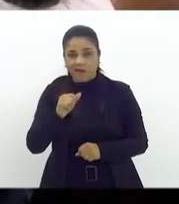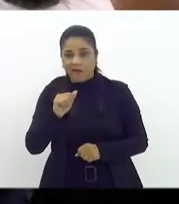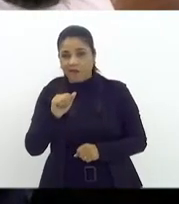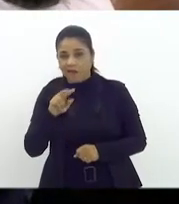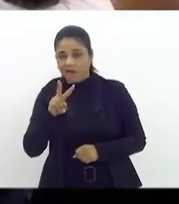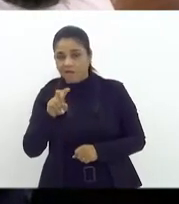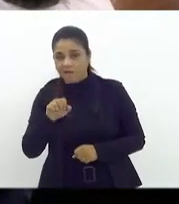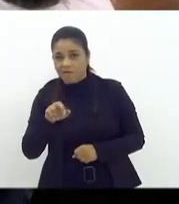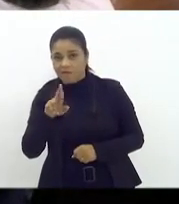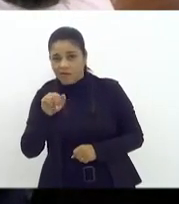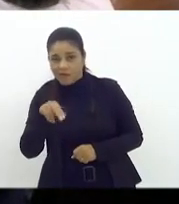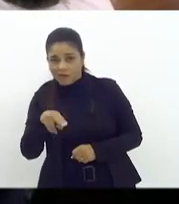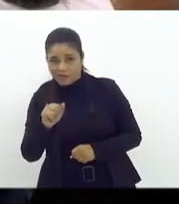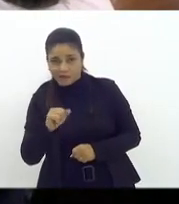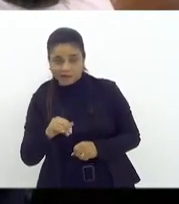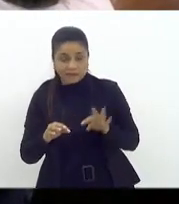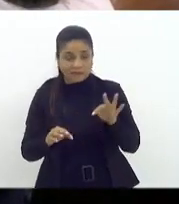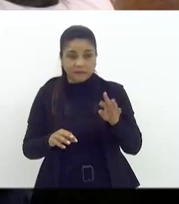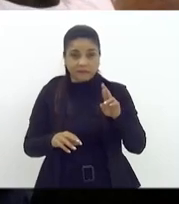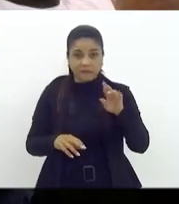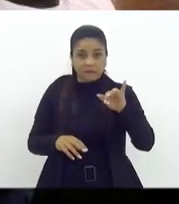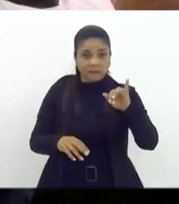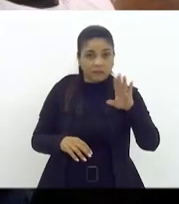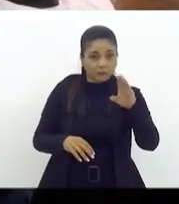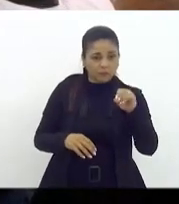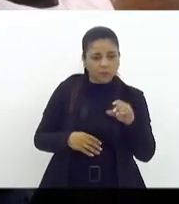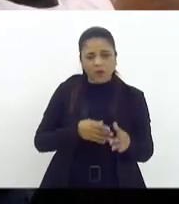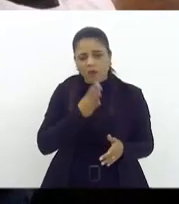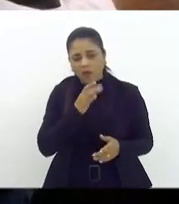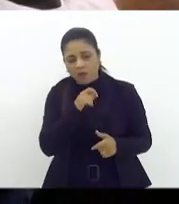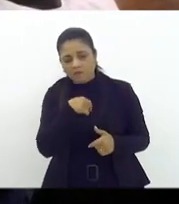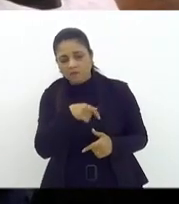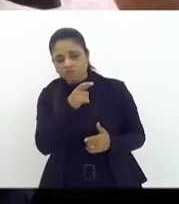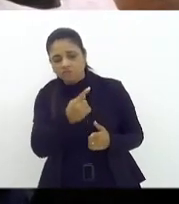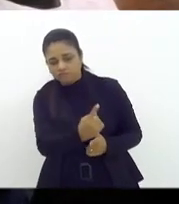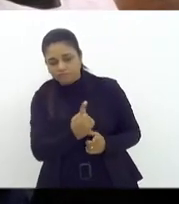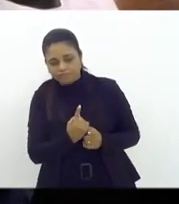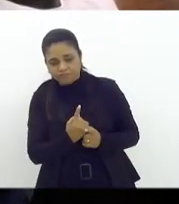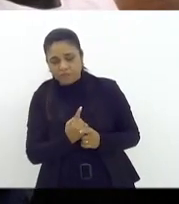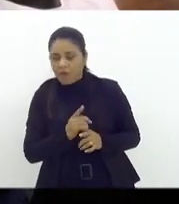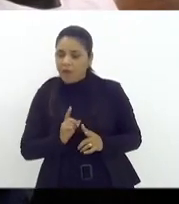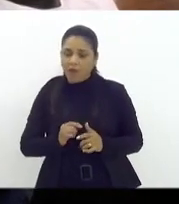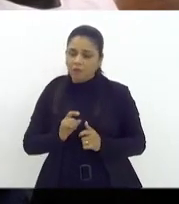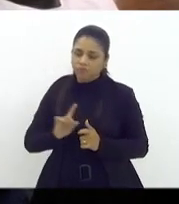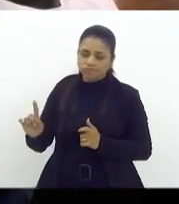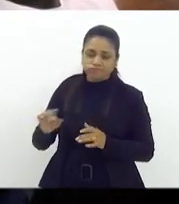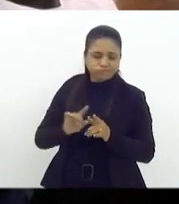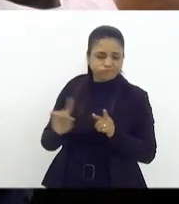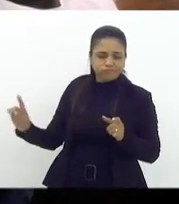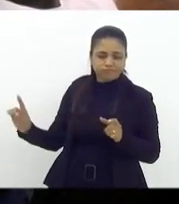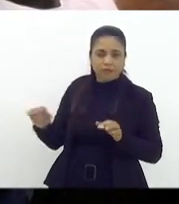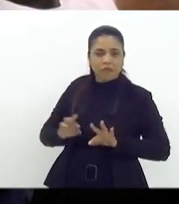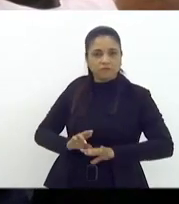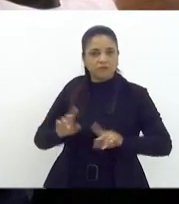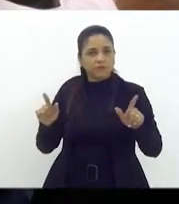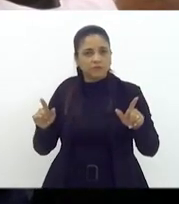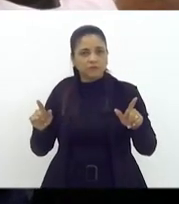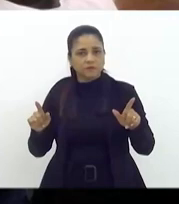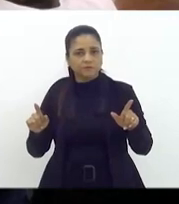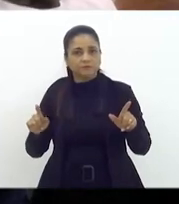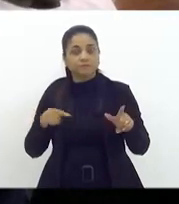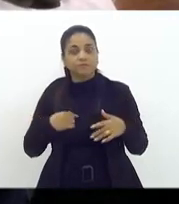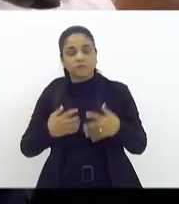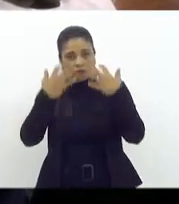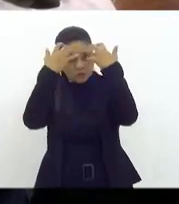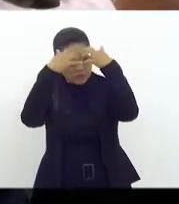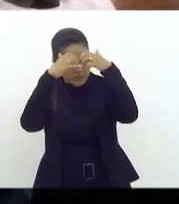é que não era da minha tribo isso ele é fácil o que o cérebro humano não foi feito é para identificar